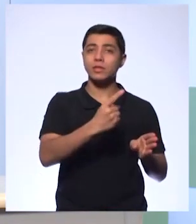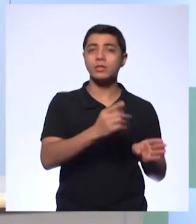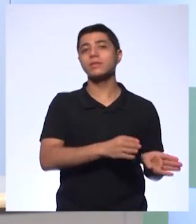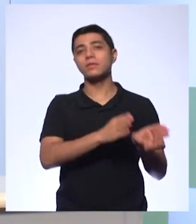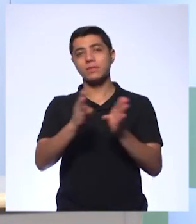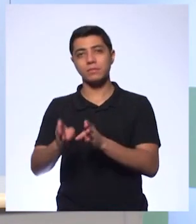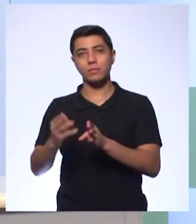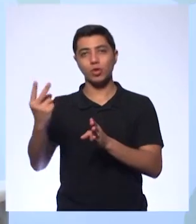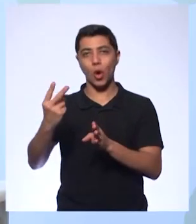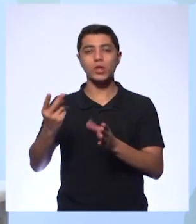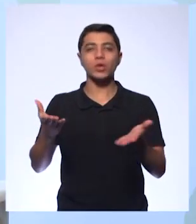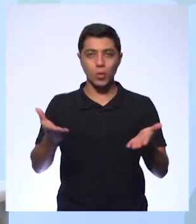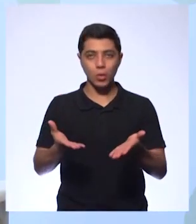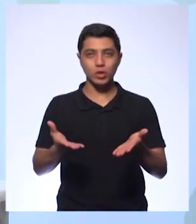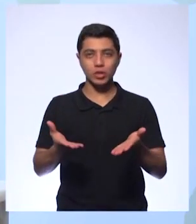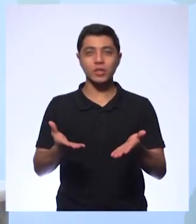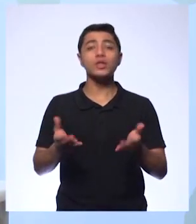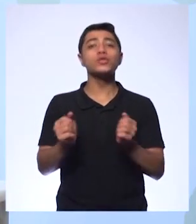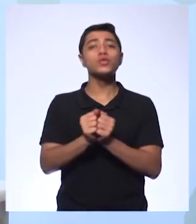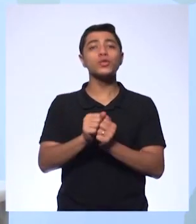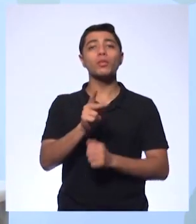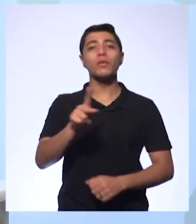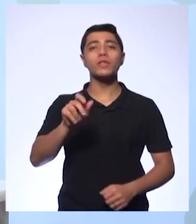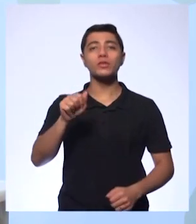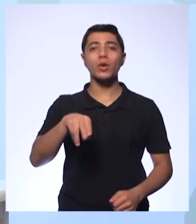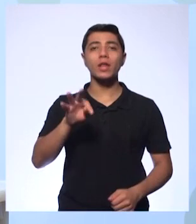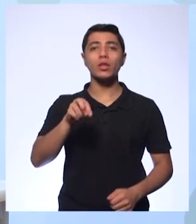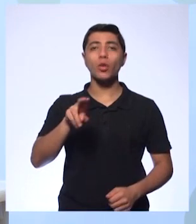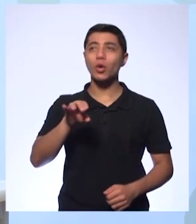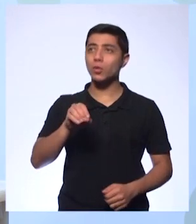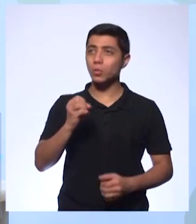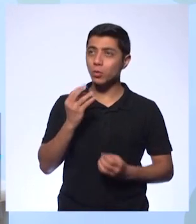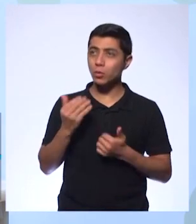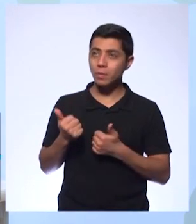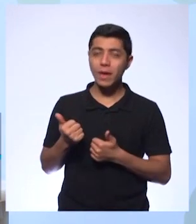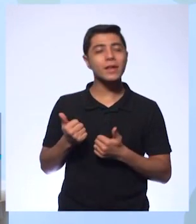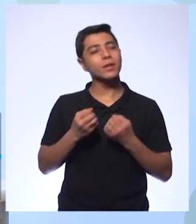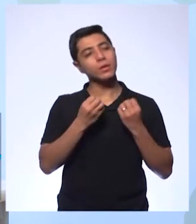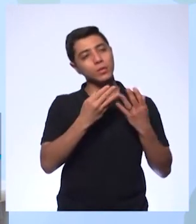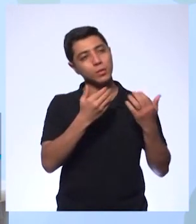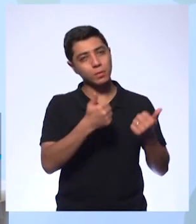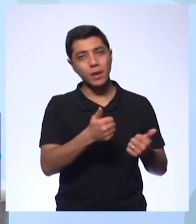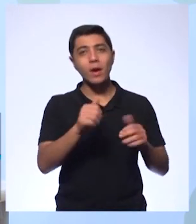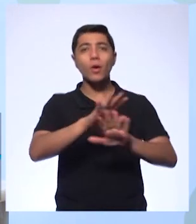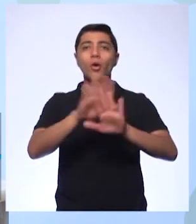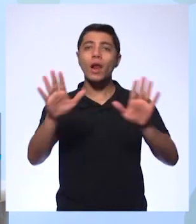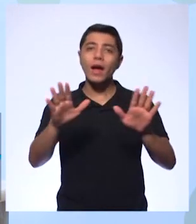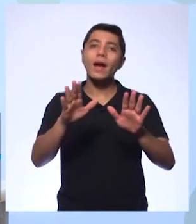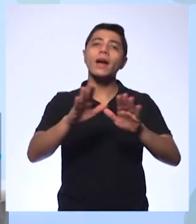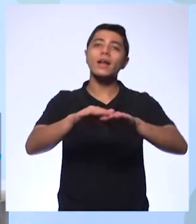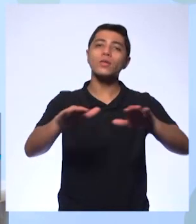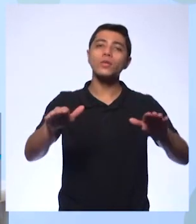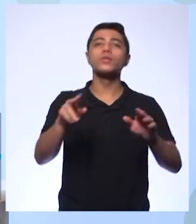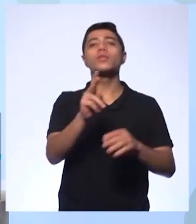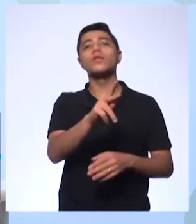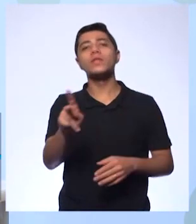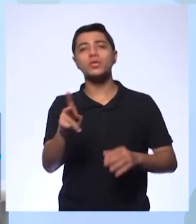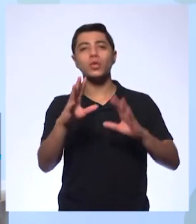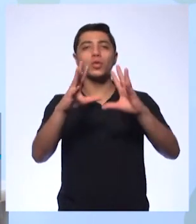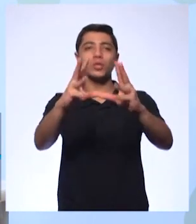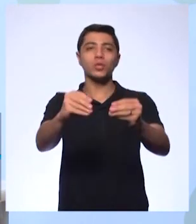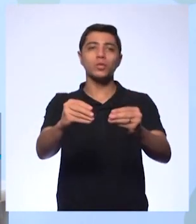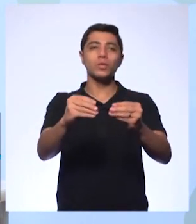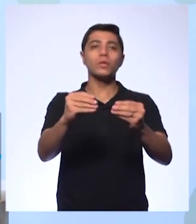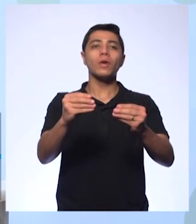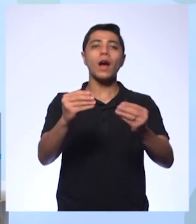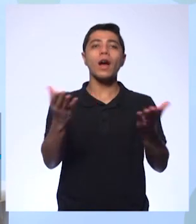bem, professor Antônio? Tudo bem, professora Luíse? Olá aos alunos, professores do primeiro ano do ensino médio e a todos que irão aí acompanhar a